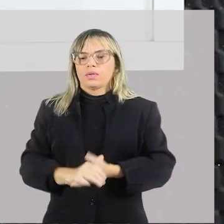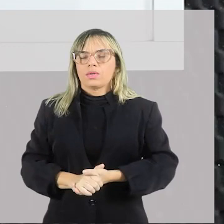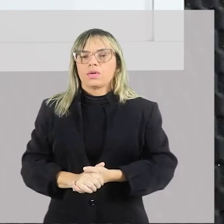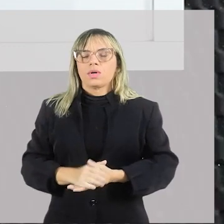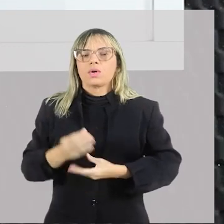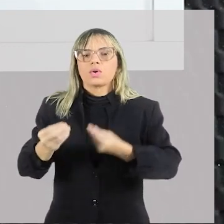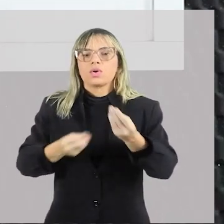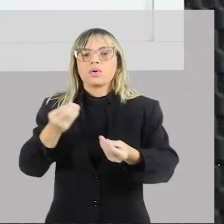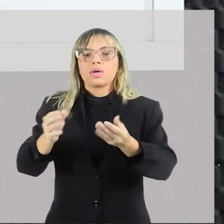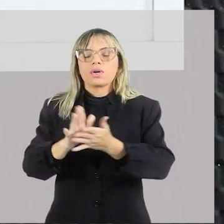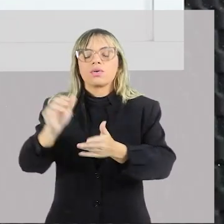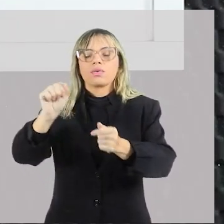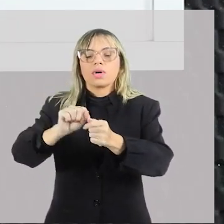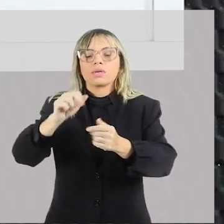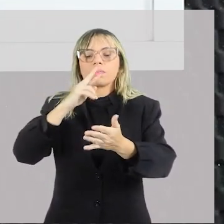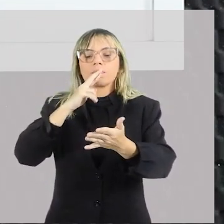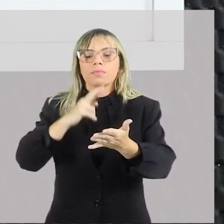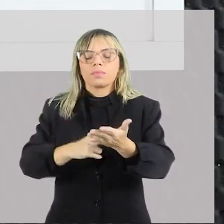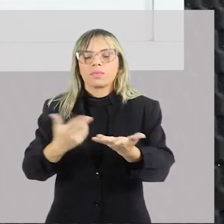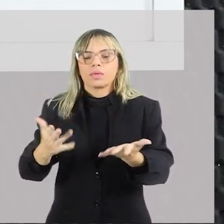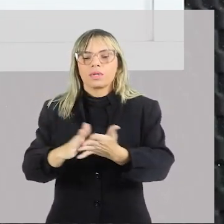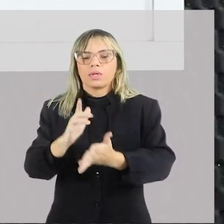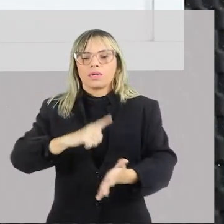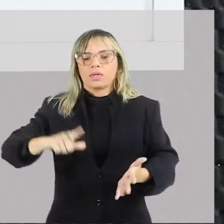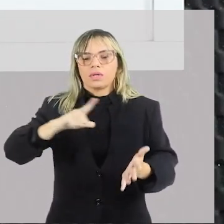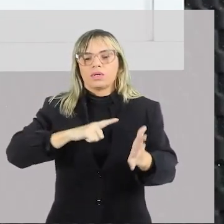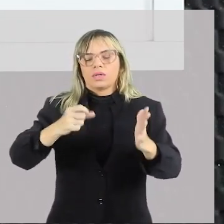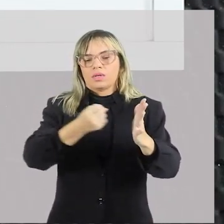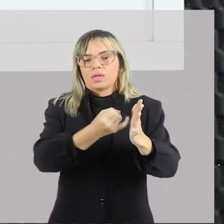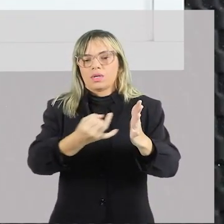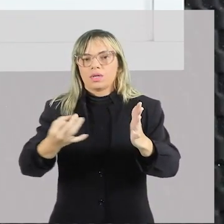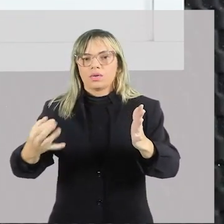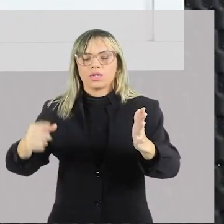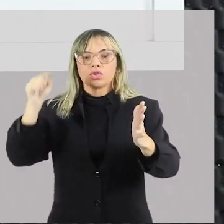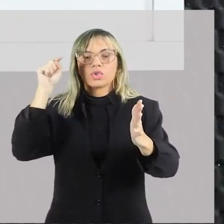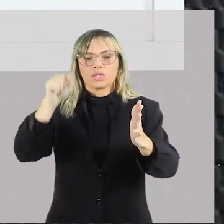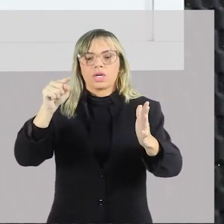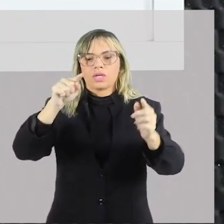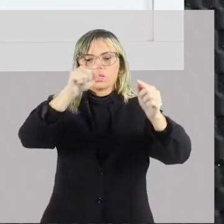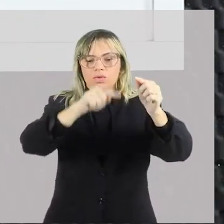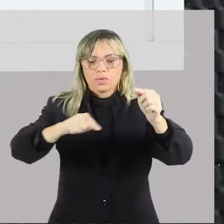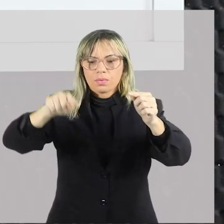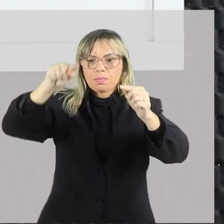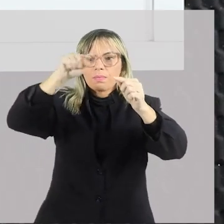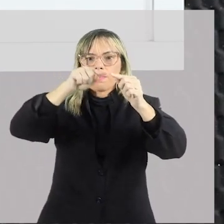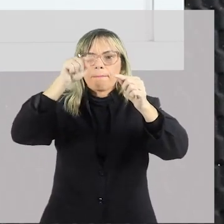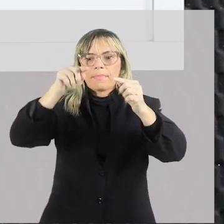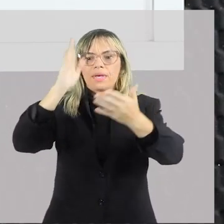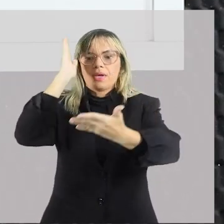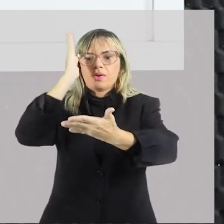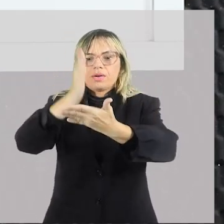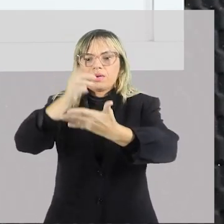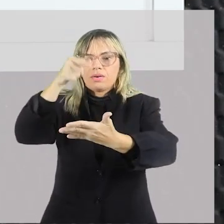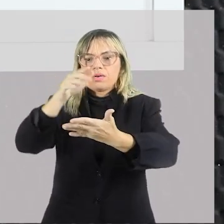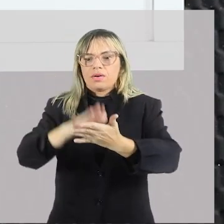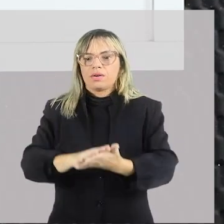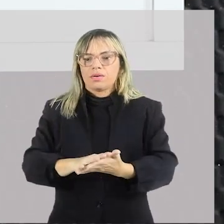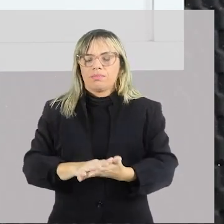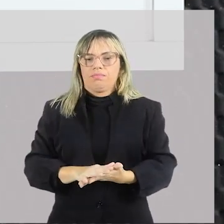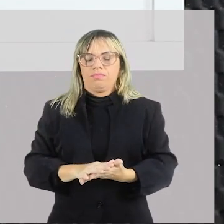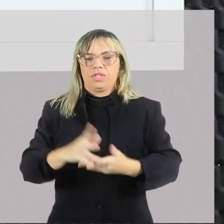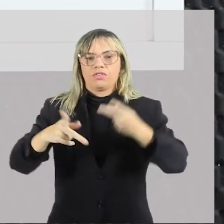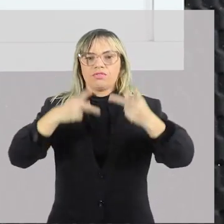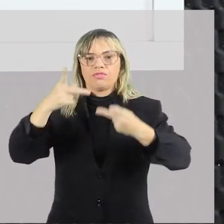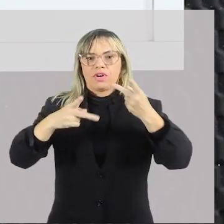como é que eu faço é o seguinte tem uma quantidade que fala os dois não tem jeito então coloco x aqui ó